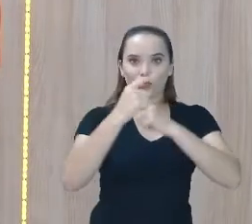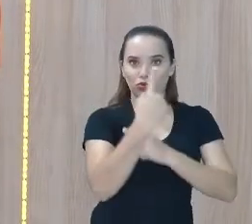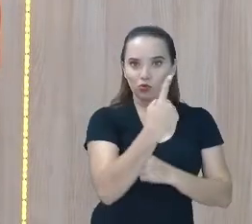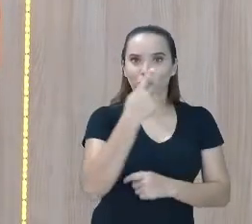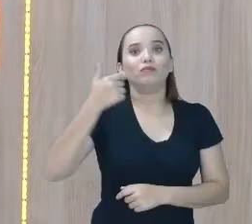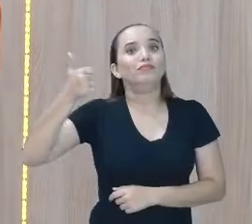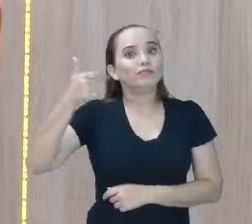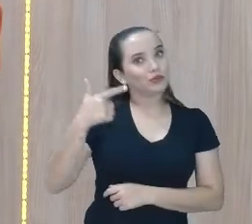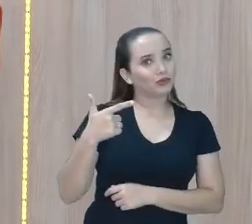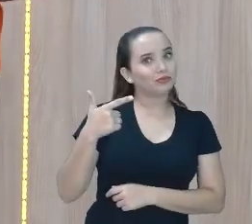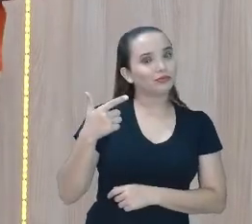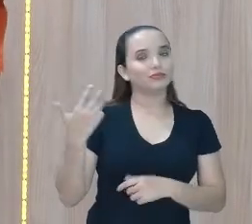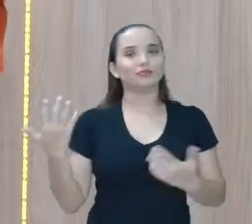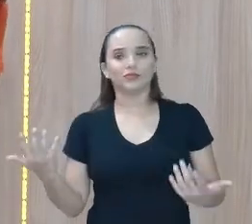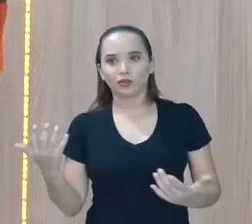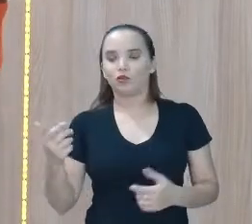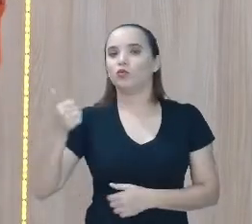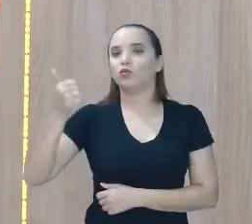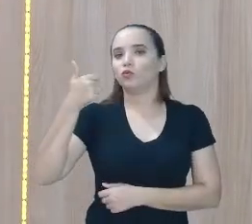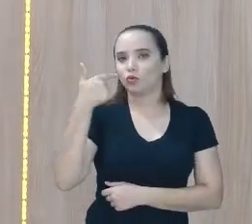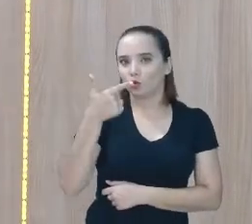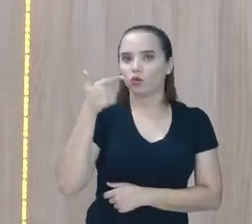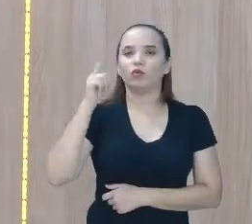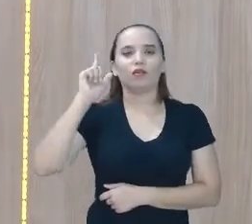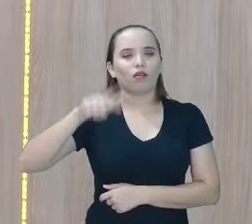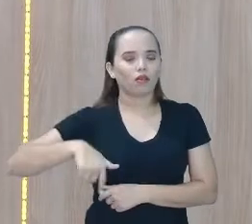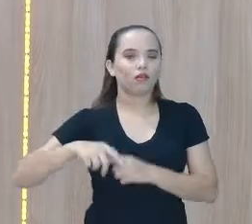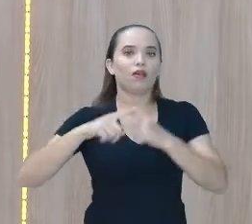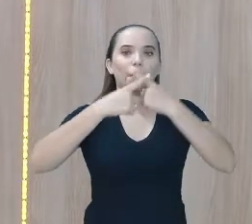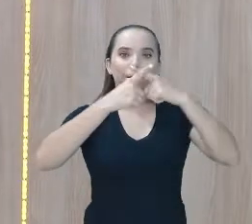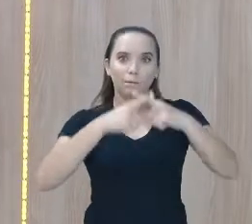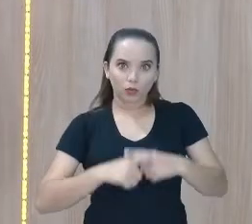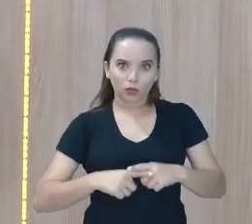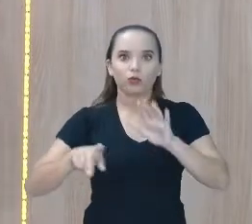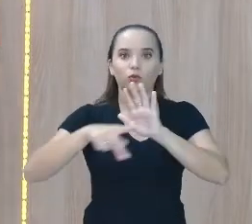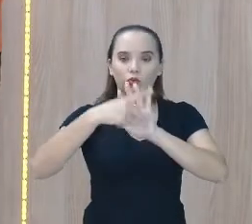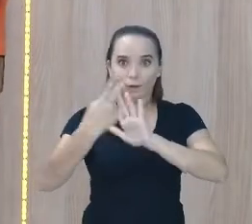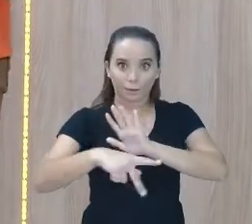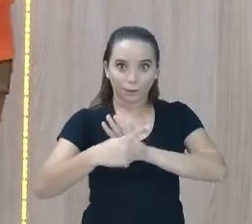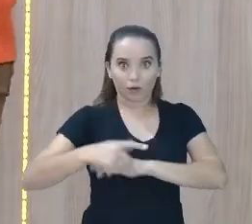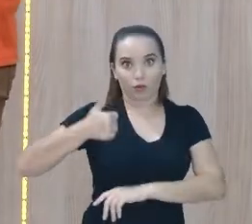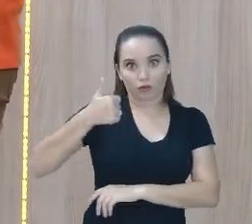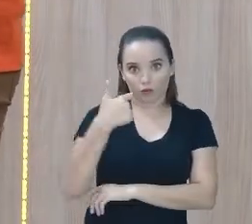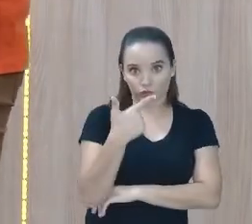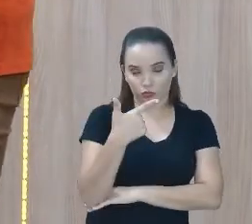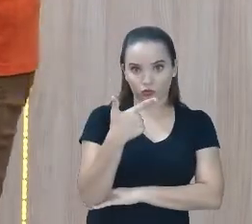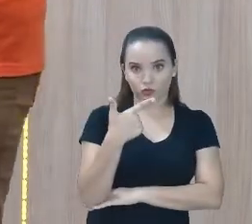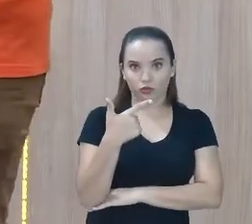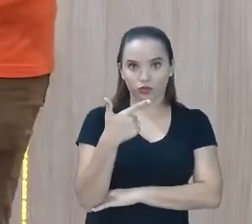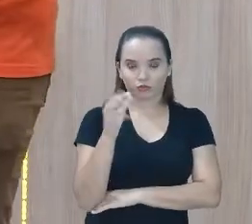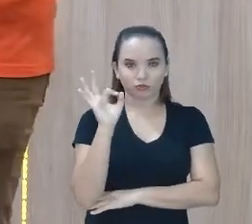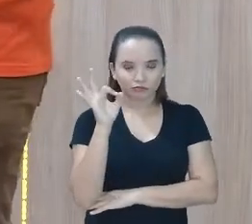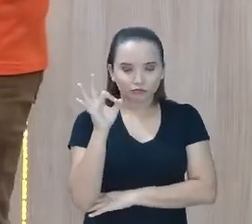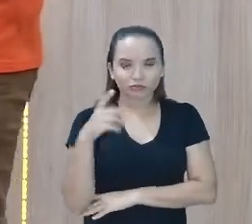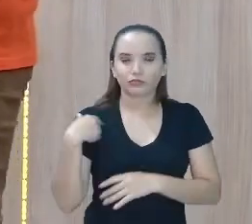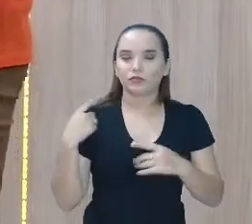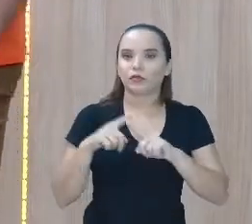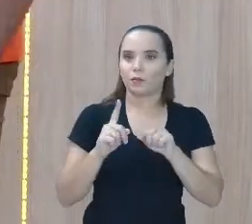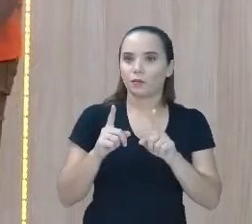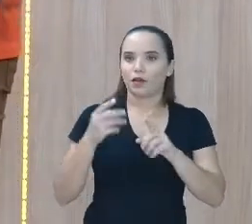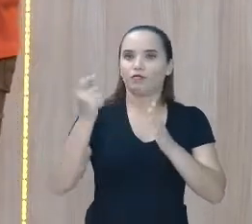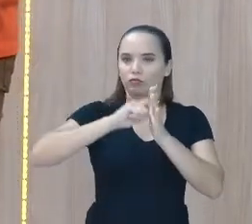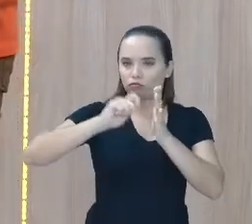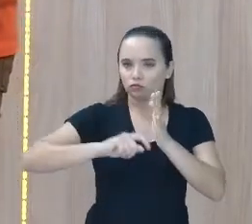dá 12. Então, 12 também ele é múltiplo do próprio 12. Mas vamos escrever essa conclusão